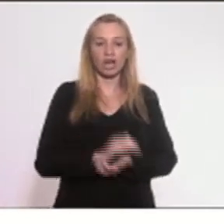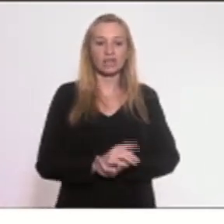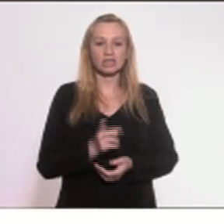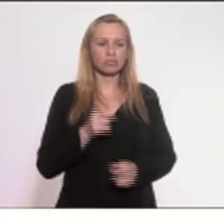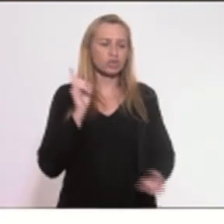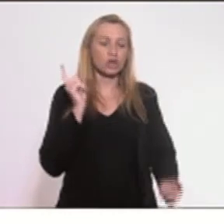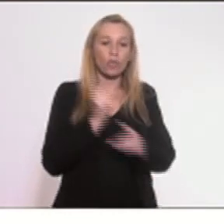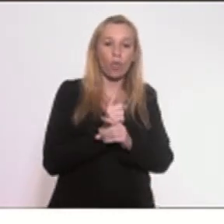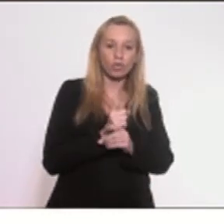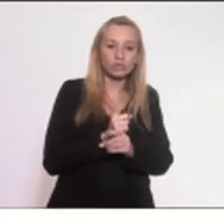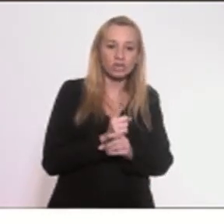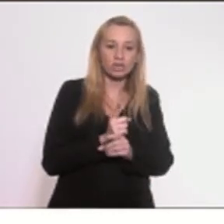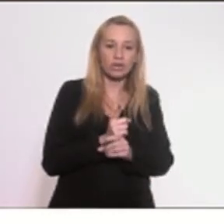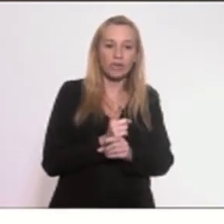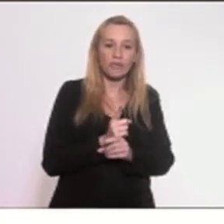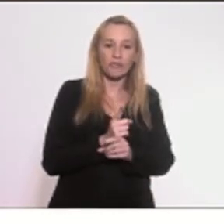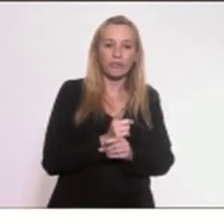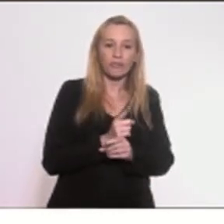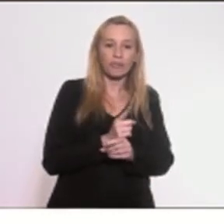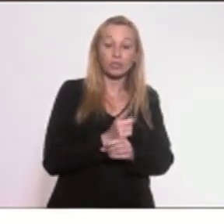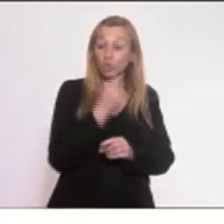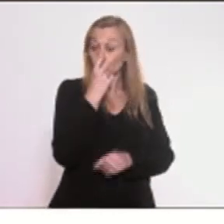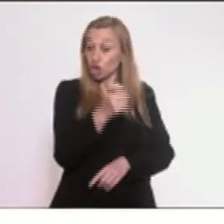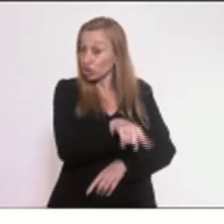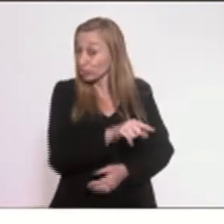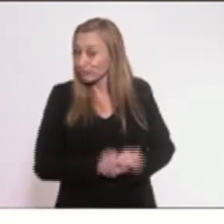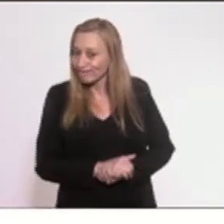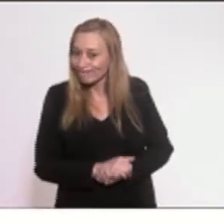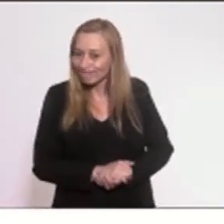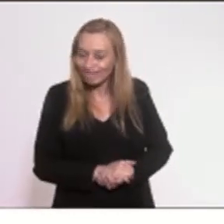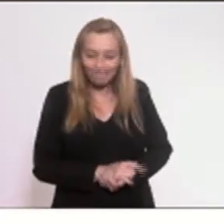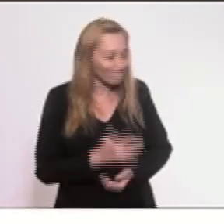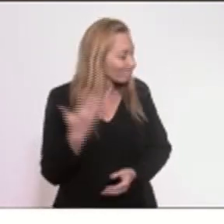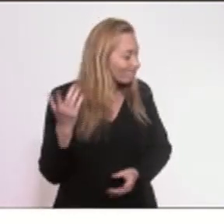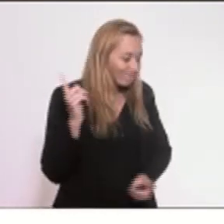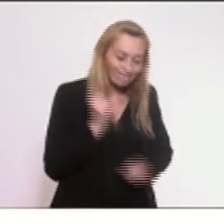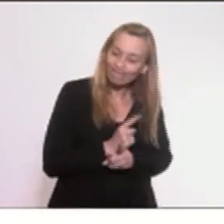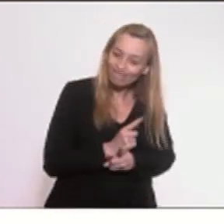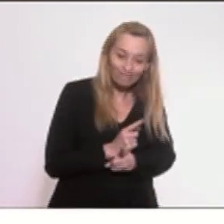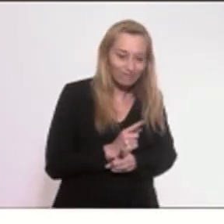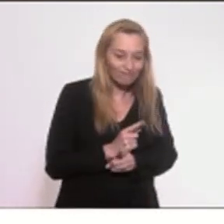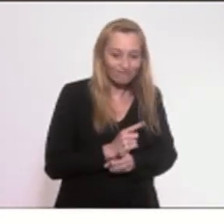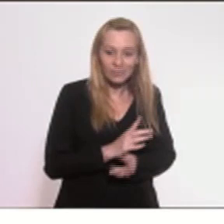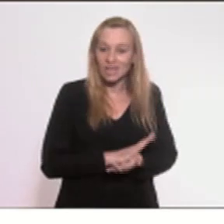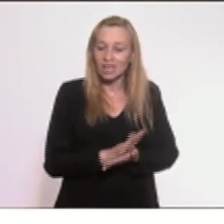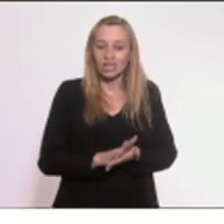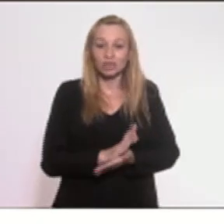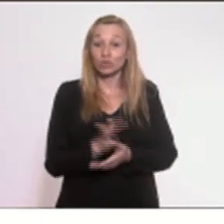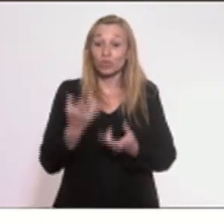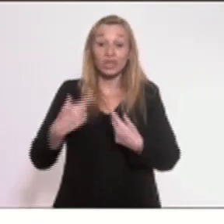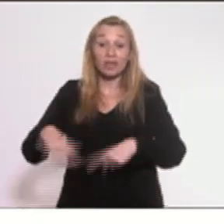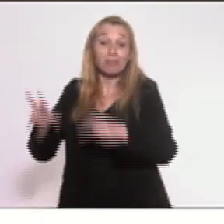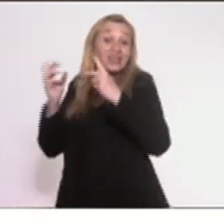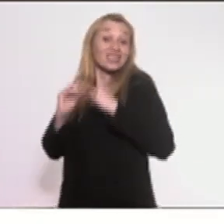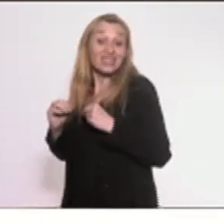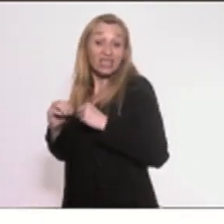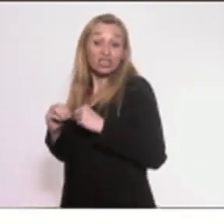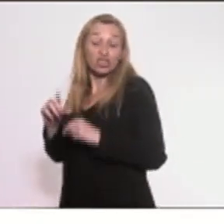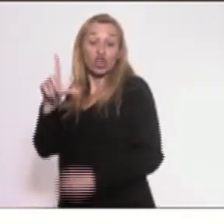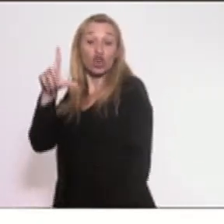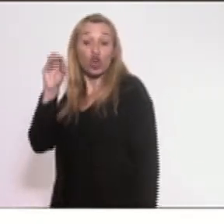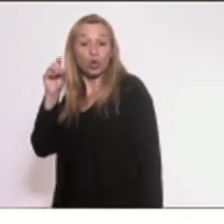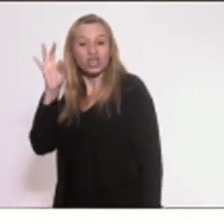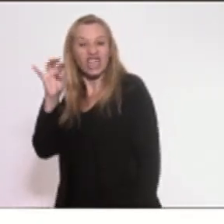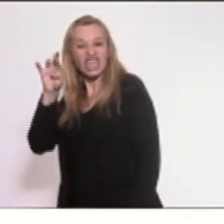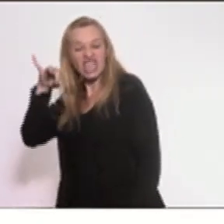acha na lata do lixo. Isto não é nem prêmio de loteria.